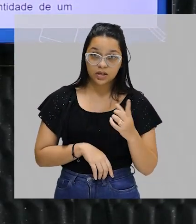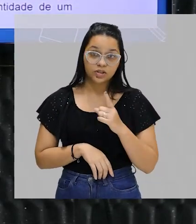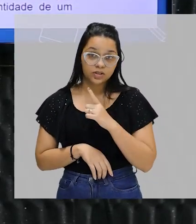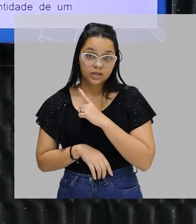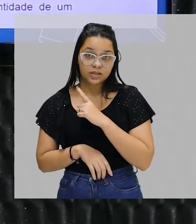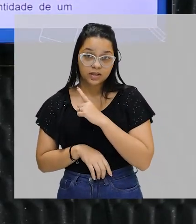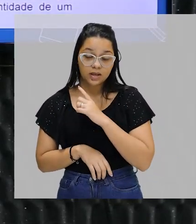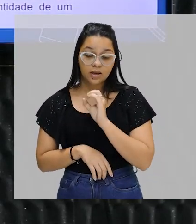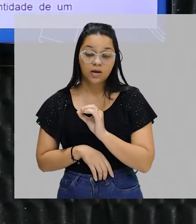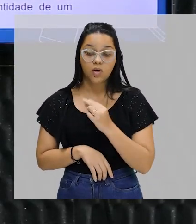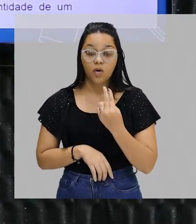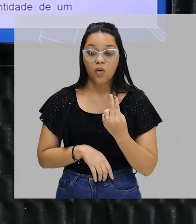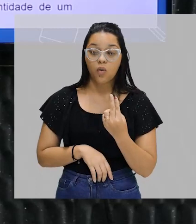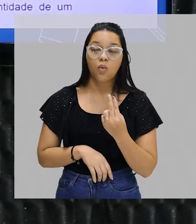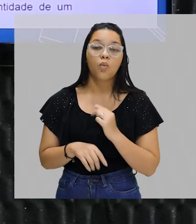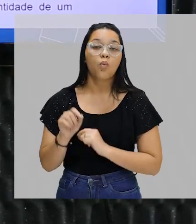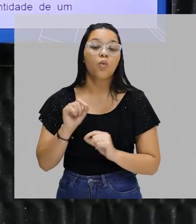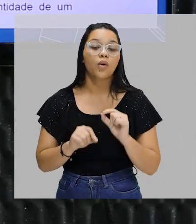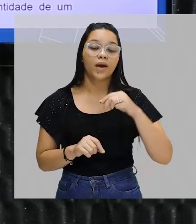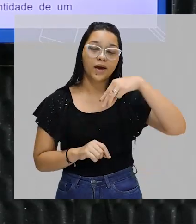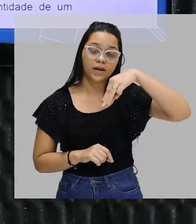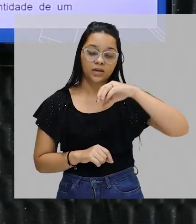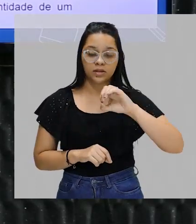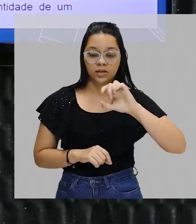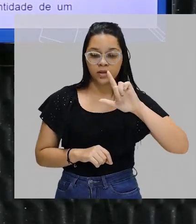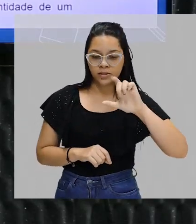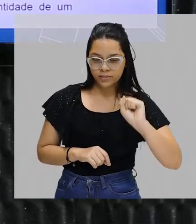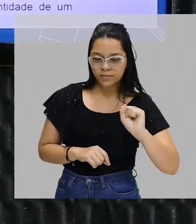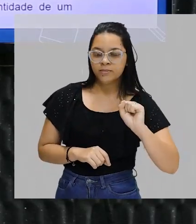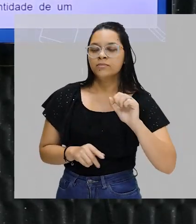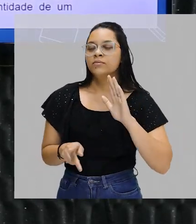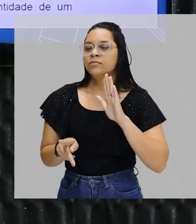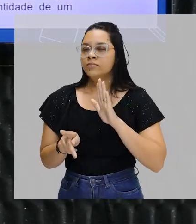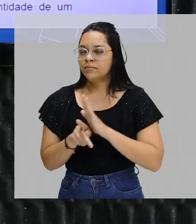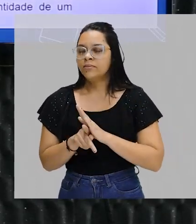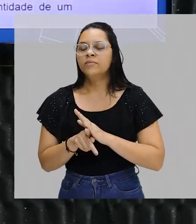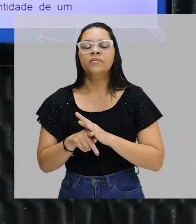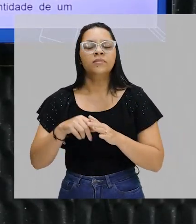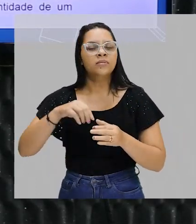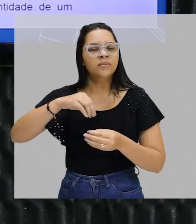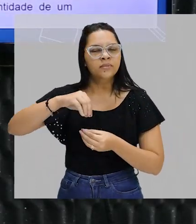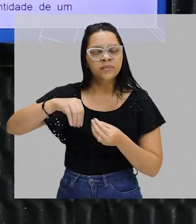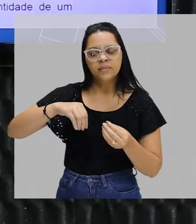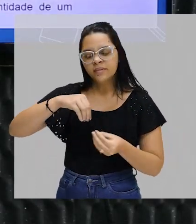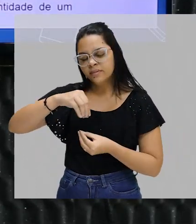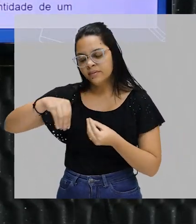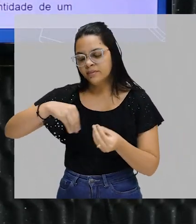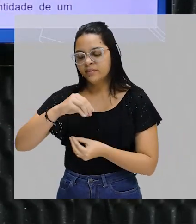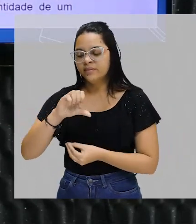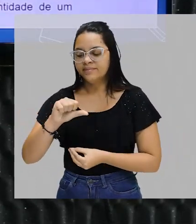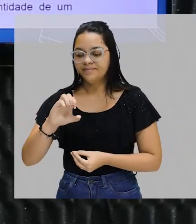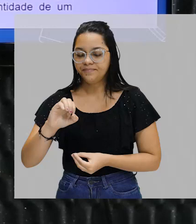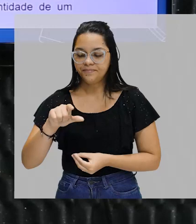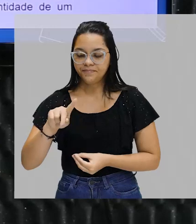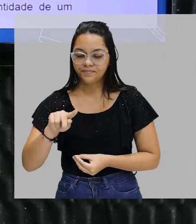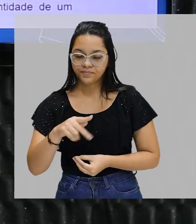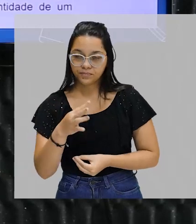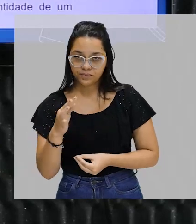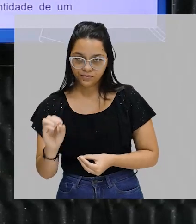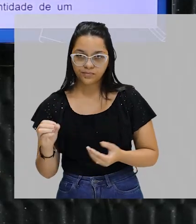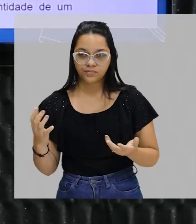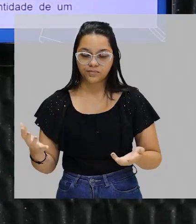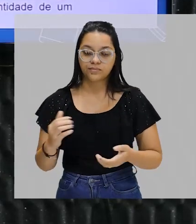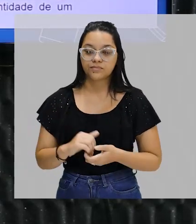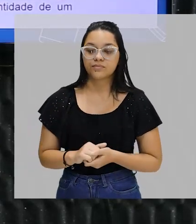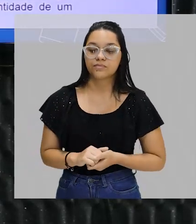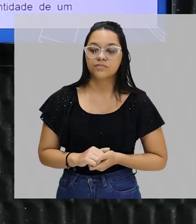concentração ou a quantidade de mols de uma determinada solução. Nesse processo, a amostra tem